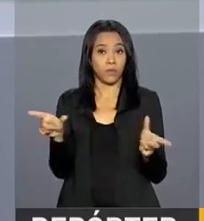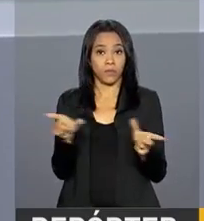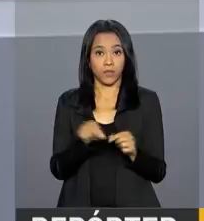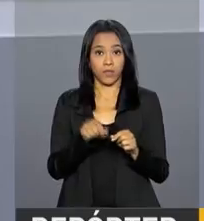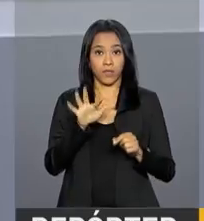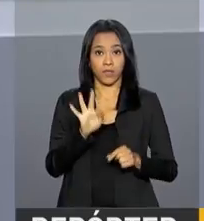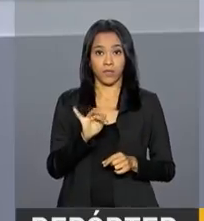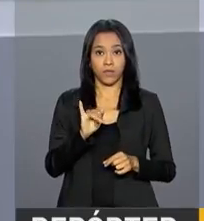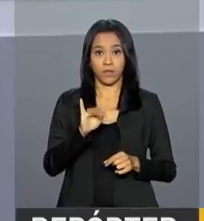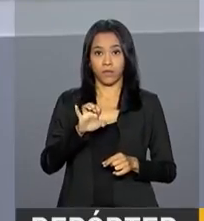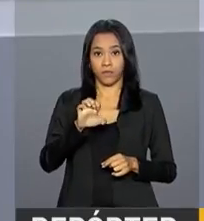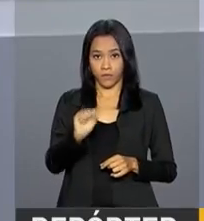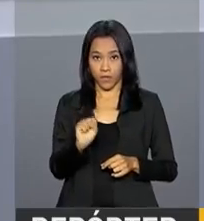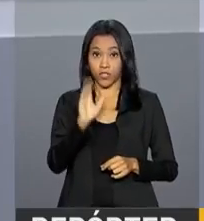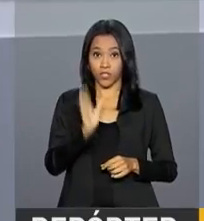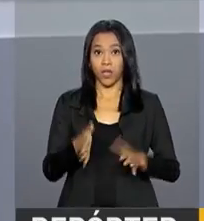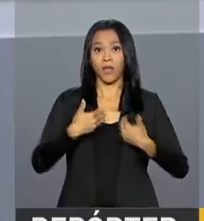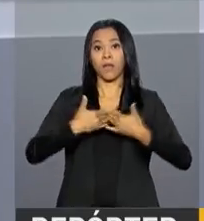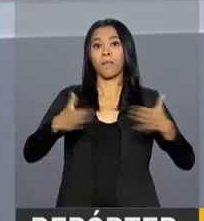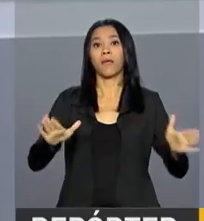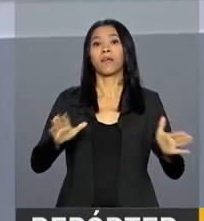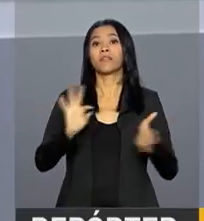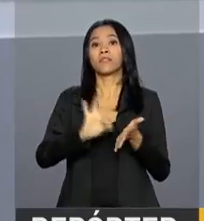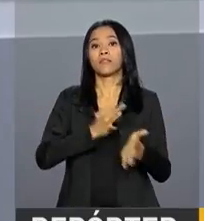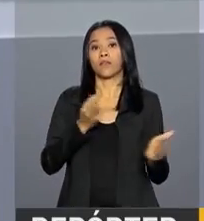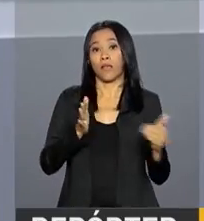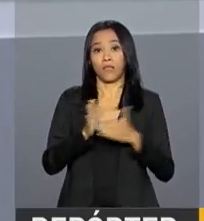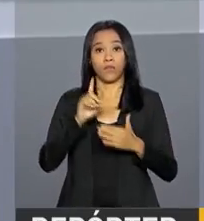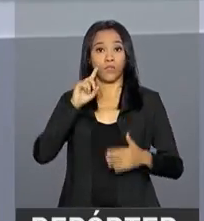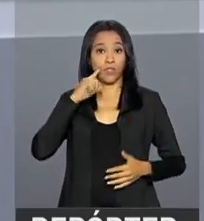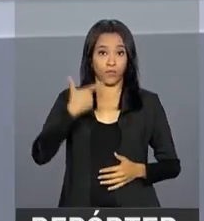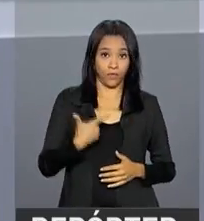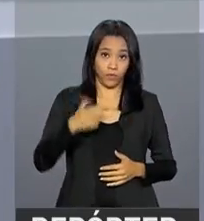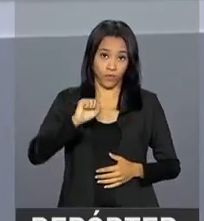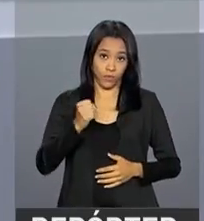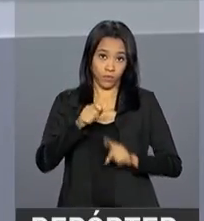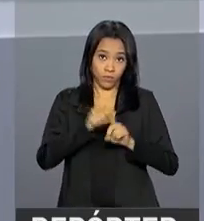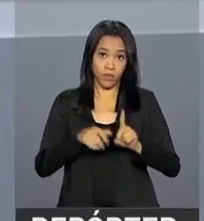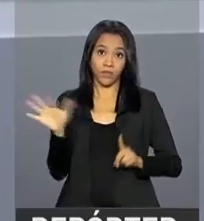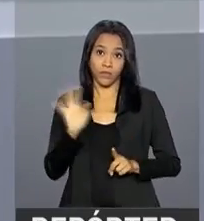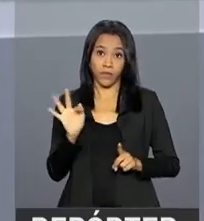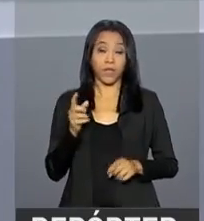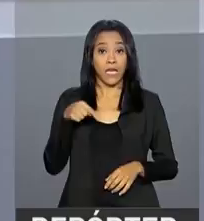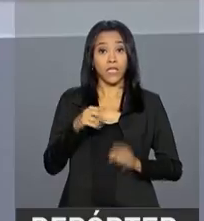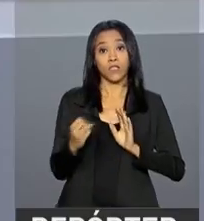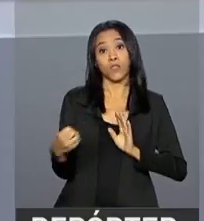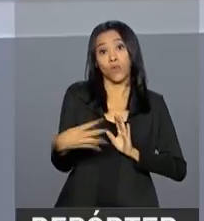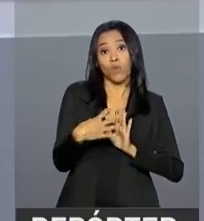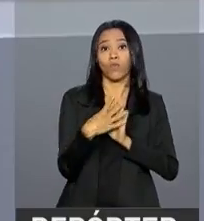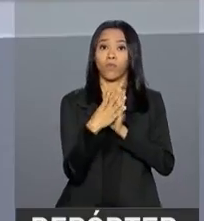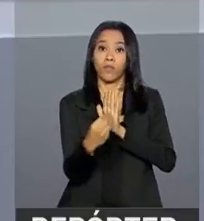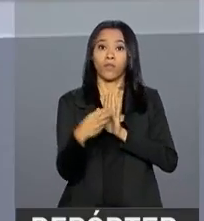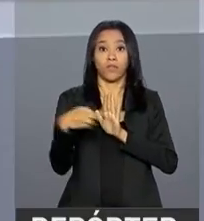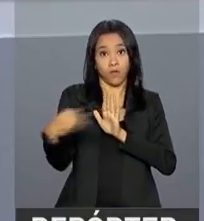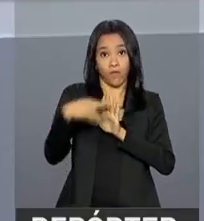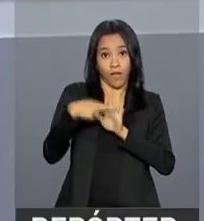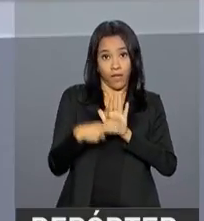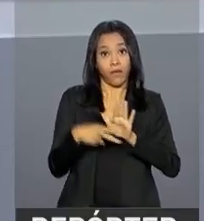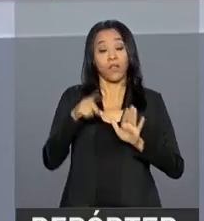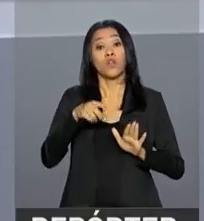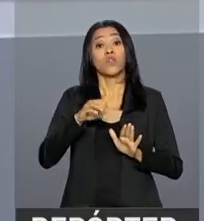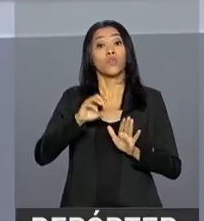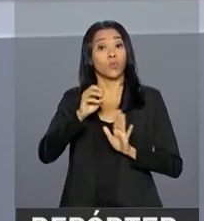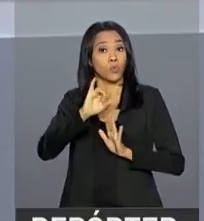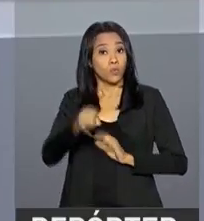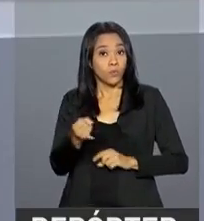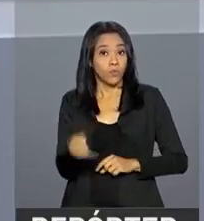estudantil fies estão abertas até o dia 28 de fevereiro o novo fies prevê juro zero para estudantes com renda familiar mensal